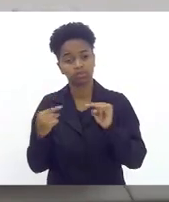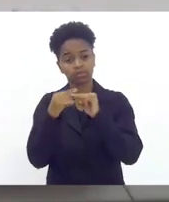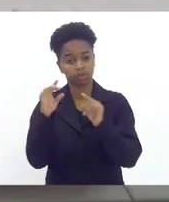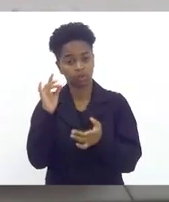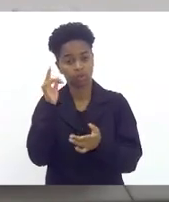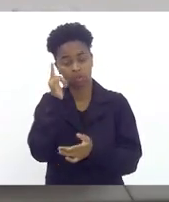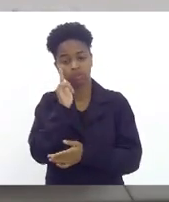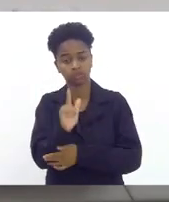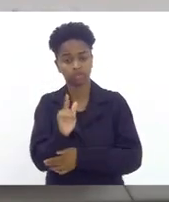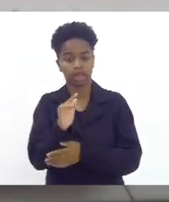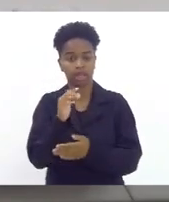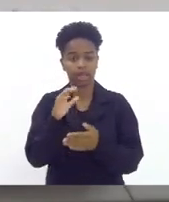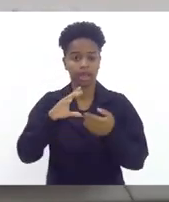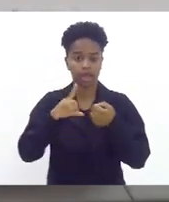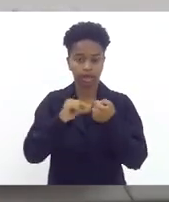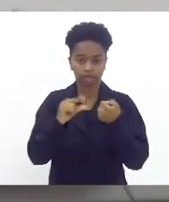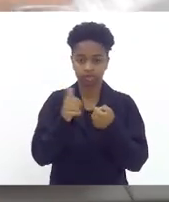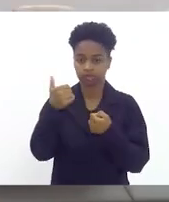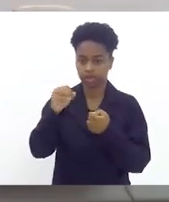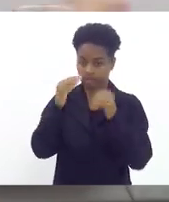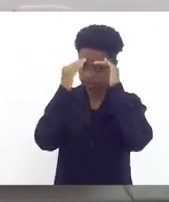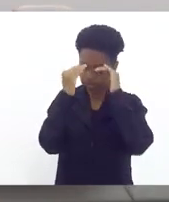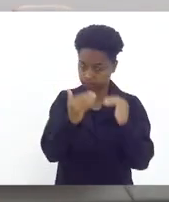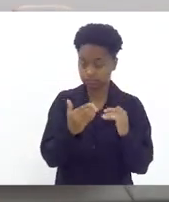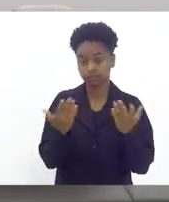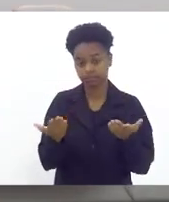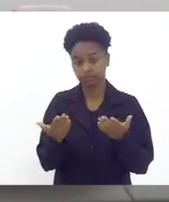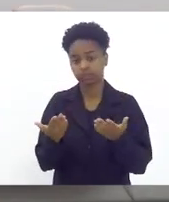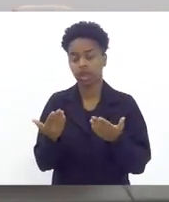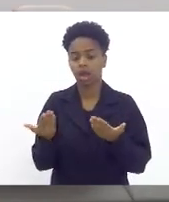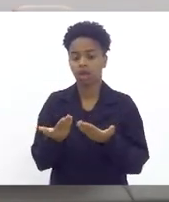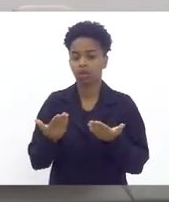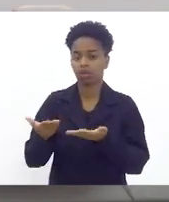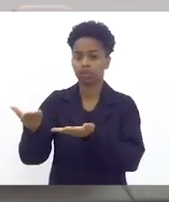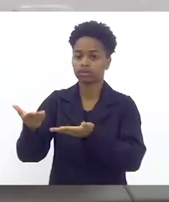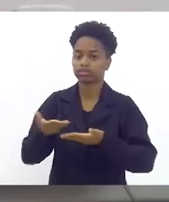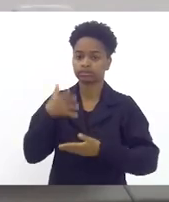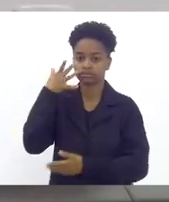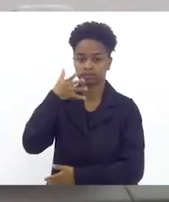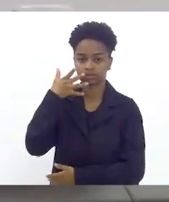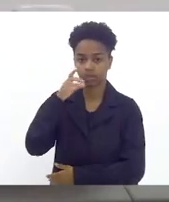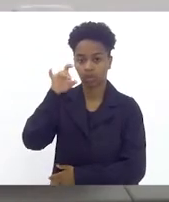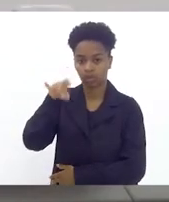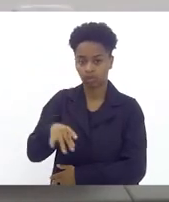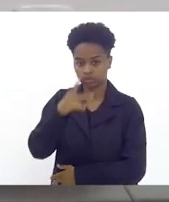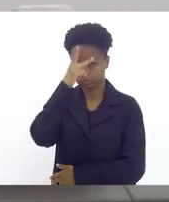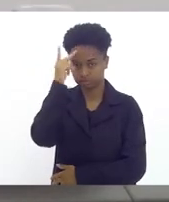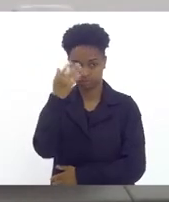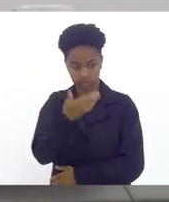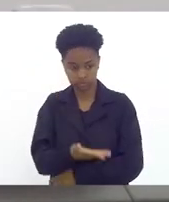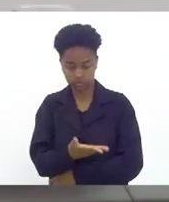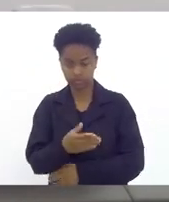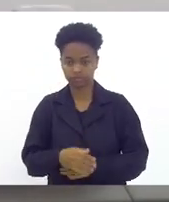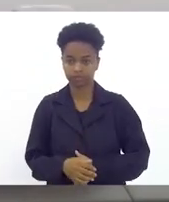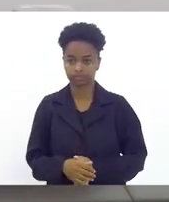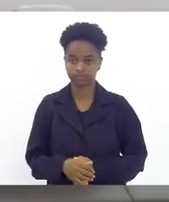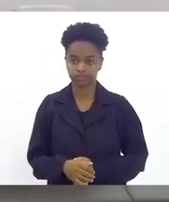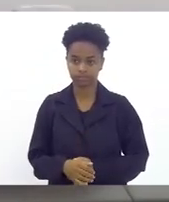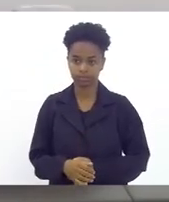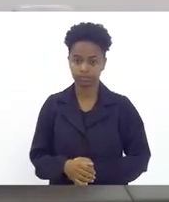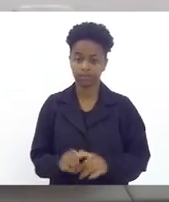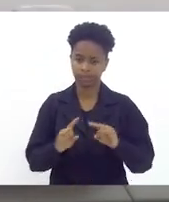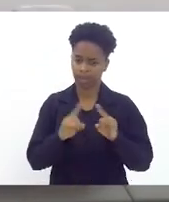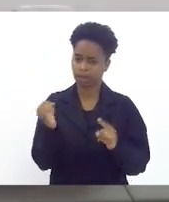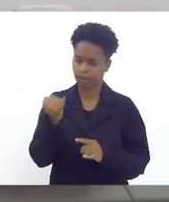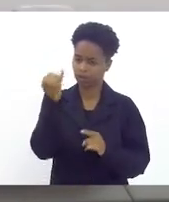derrubou o veto então sim agora sim vamos passar para a última intervenção mas não menos